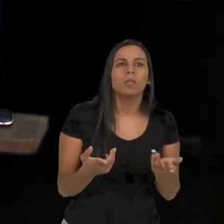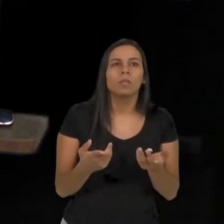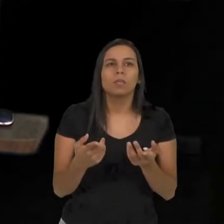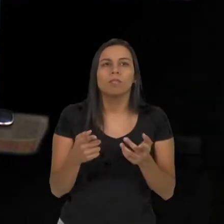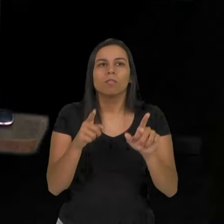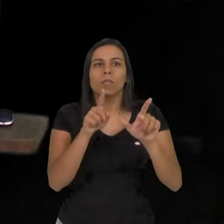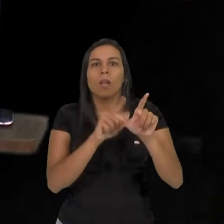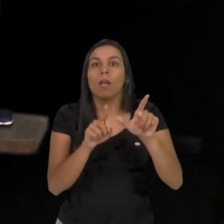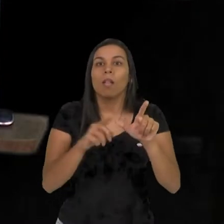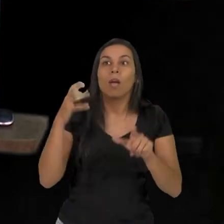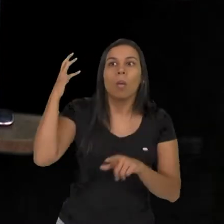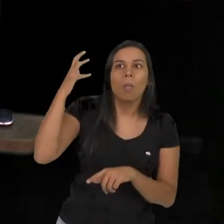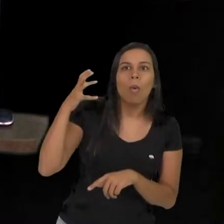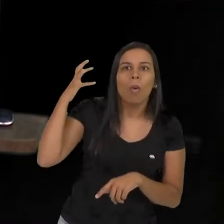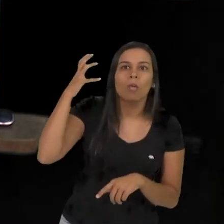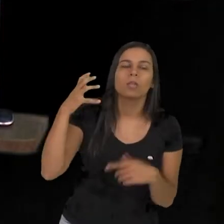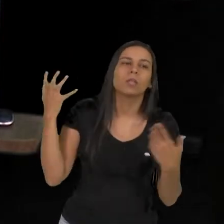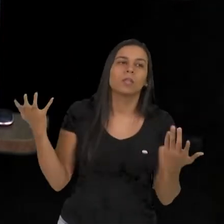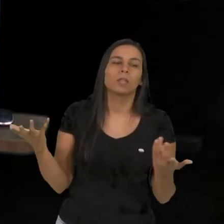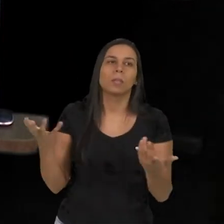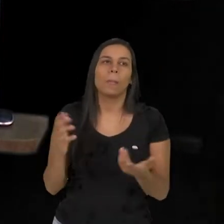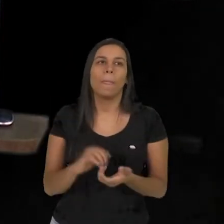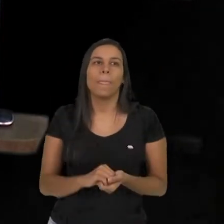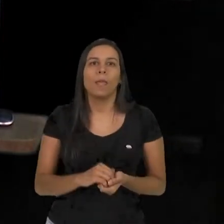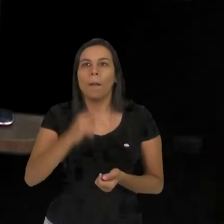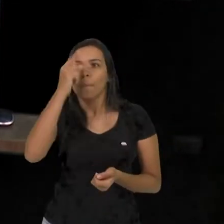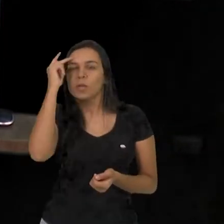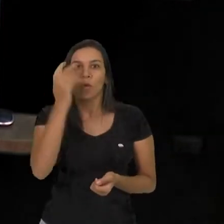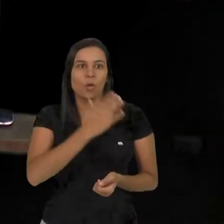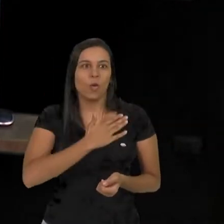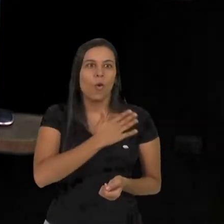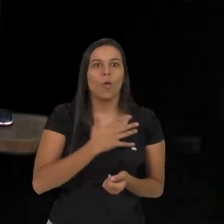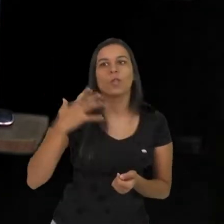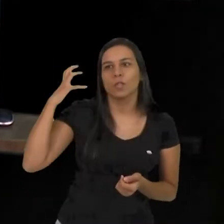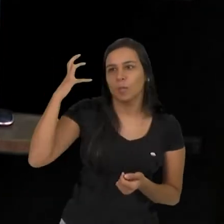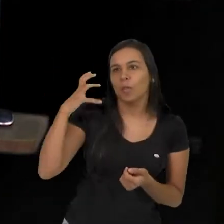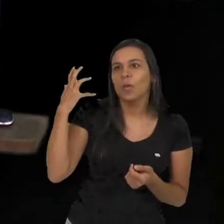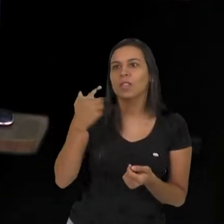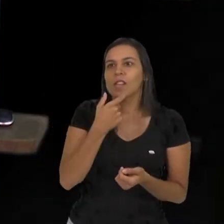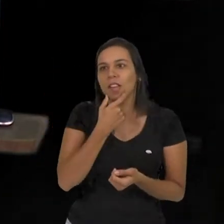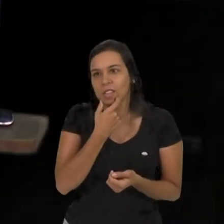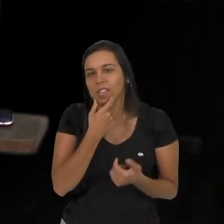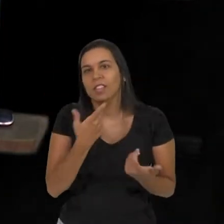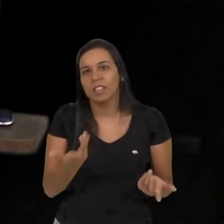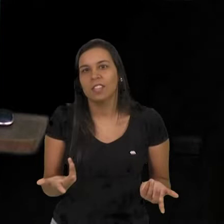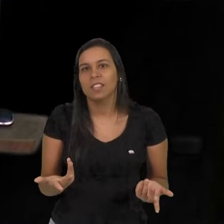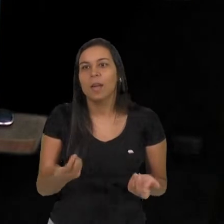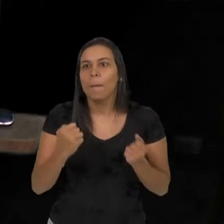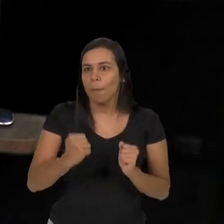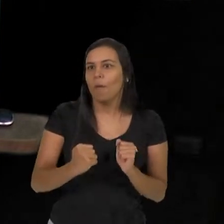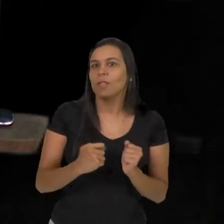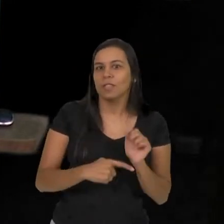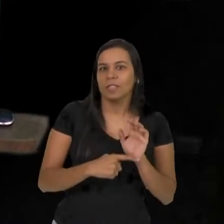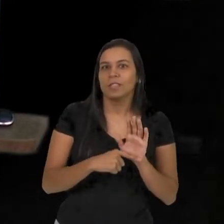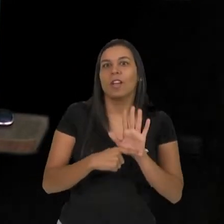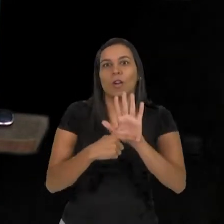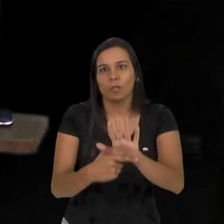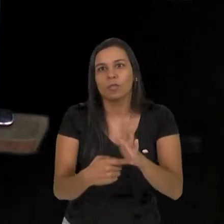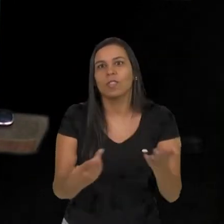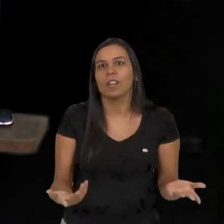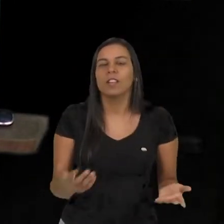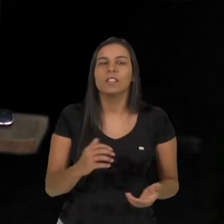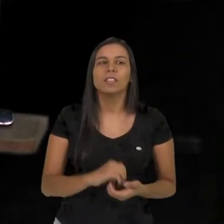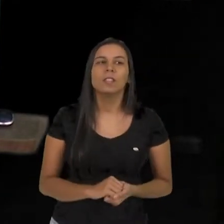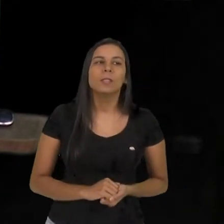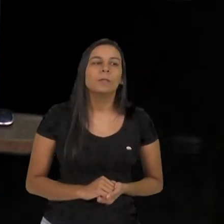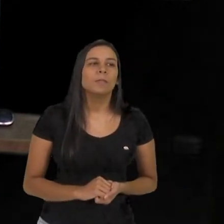trabalhar aqui, mas quem você que gosta de música, tá antenado com o que está acontecendo de música em inglês pelo mundo, pode lhe ajudar. Imagine que se cai uma música de uma banda que você gosta. Já